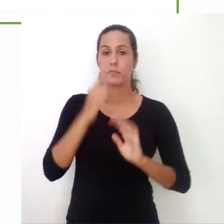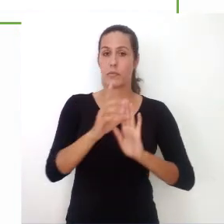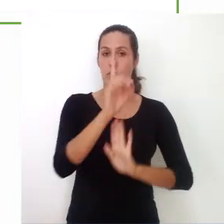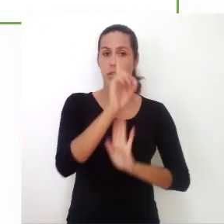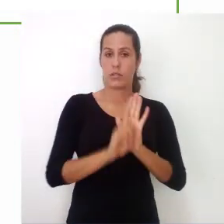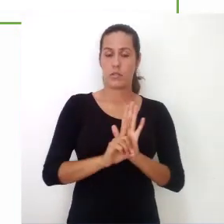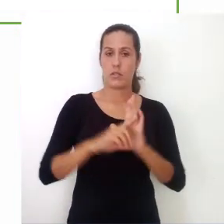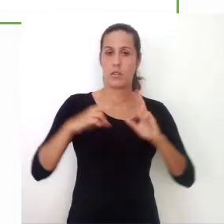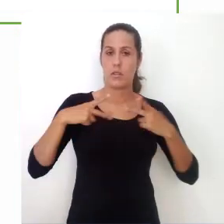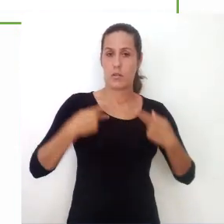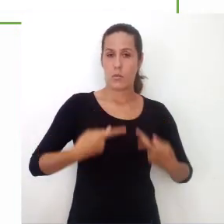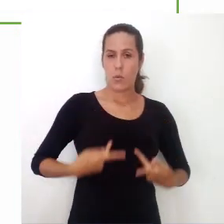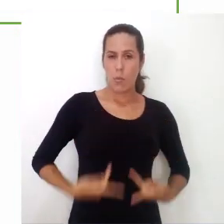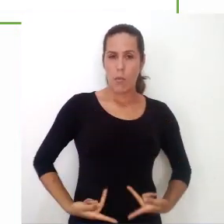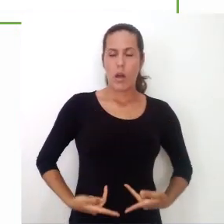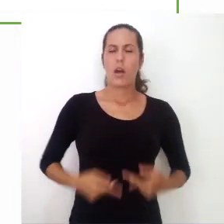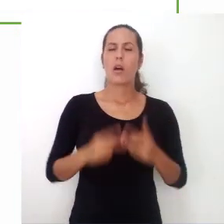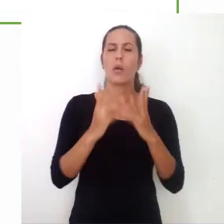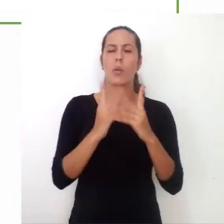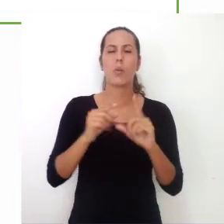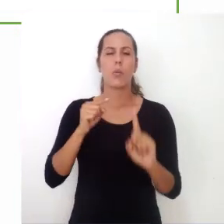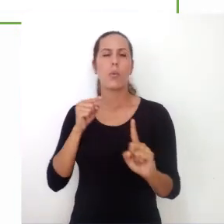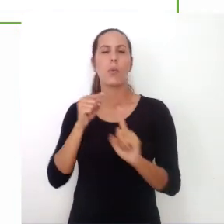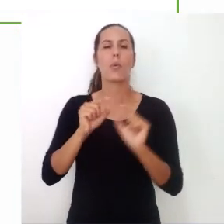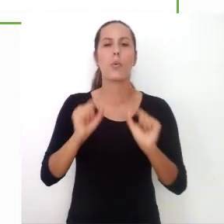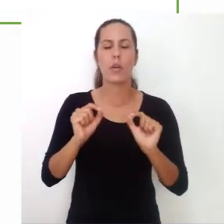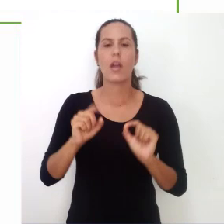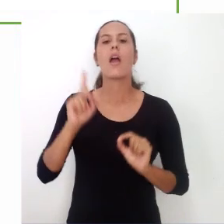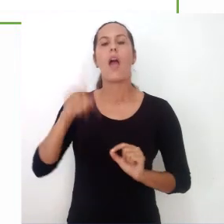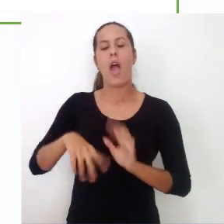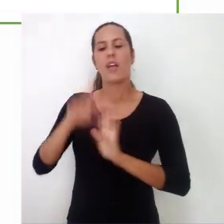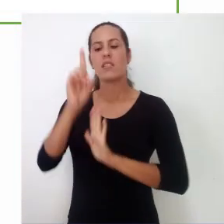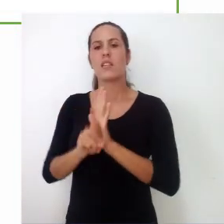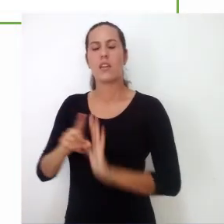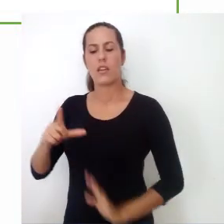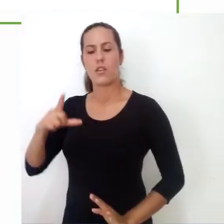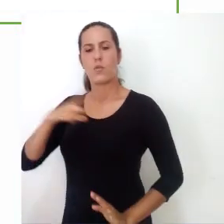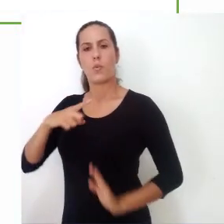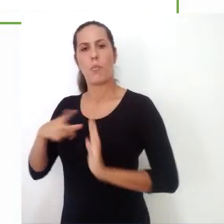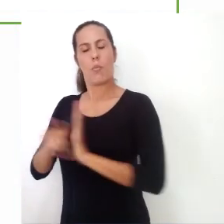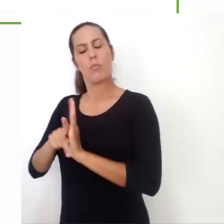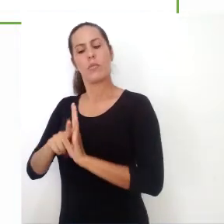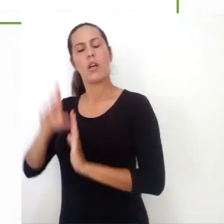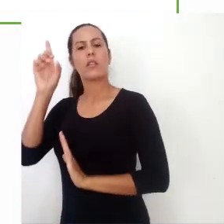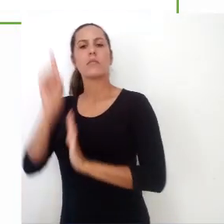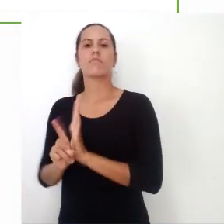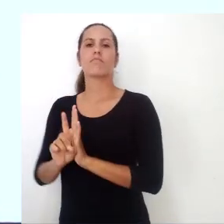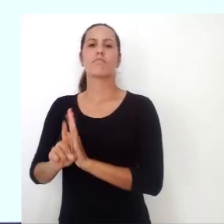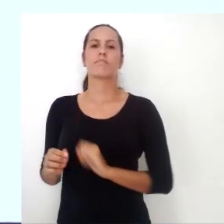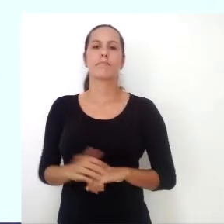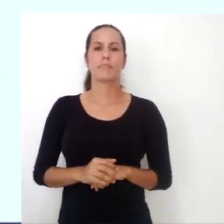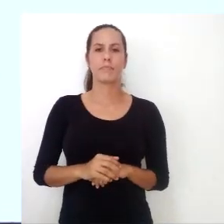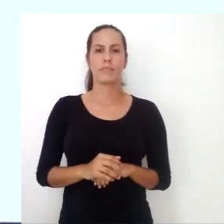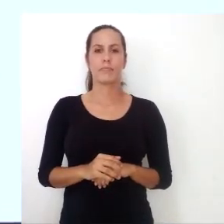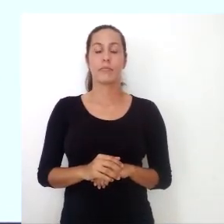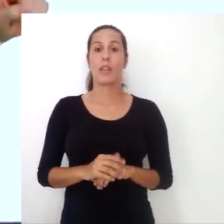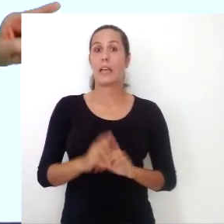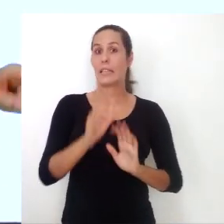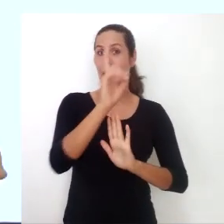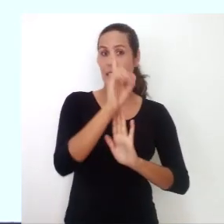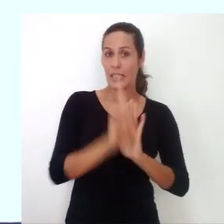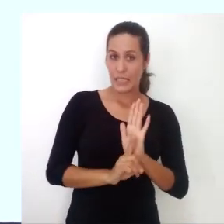essência dos direitos humanos é o direito a ter direito. Hannah Arendt, preste bem atenção,